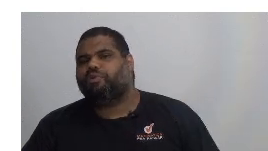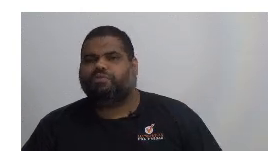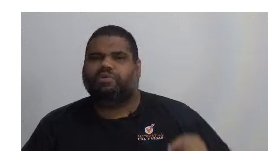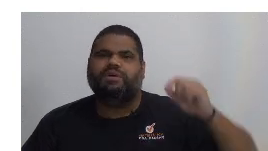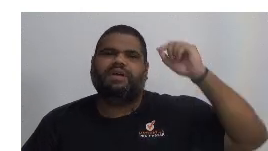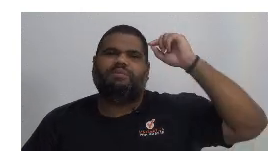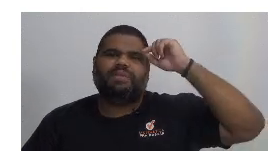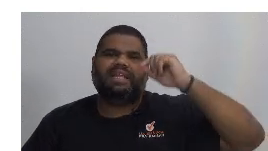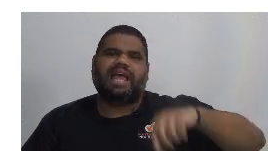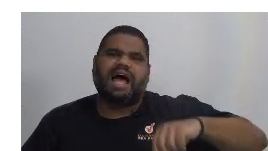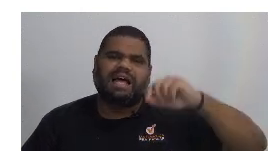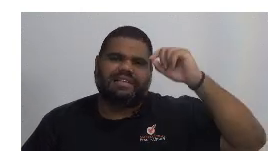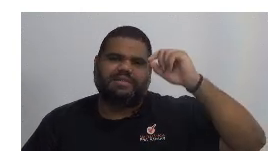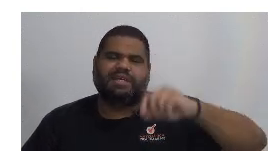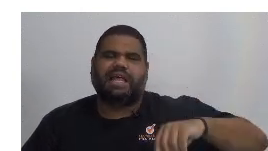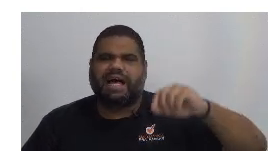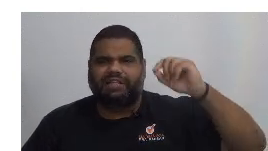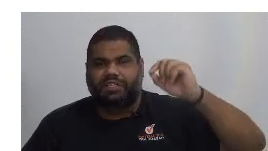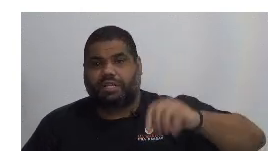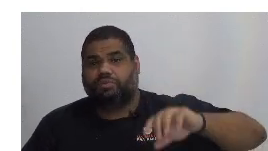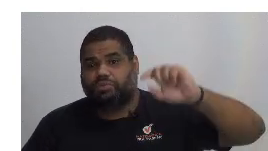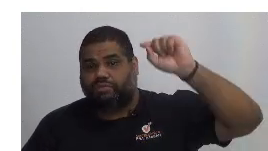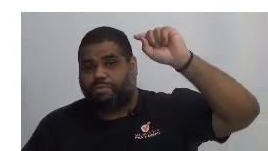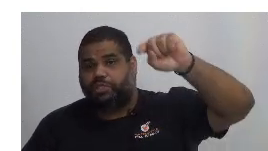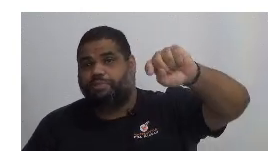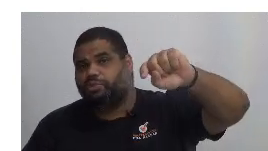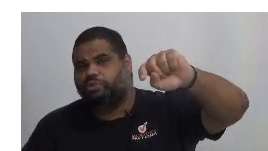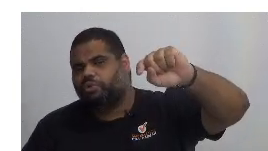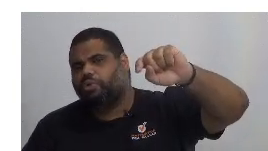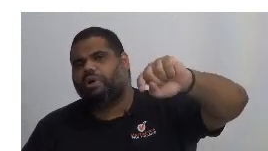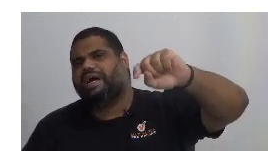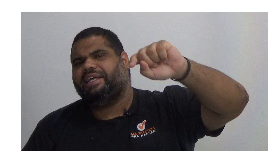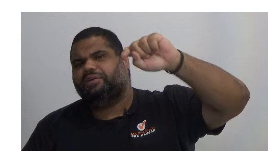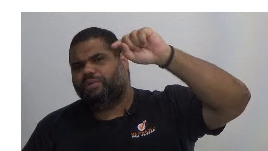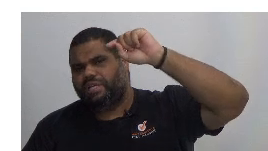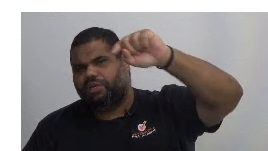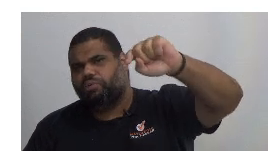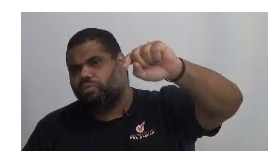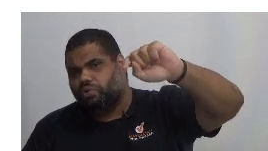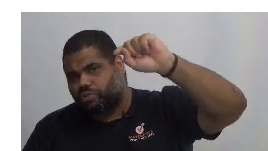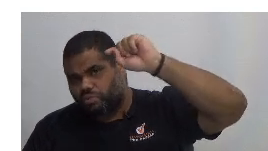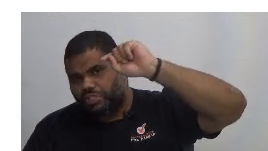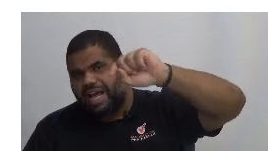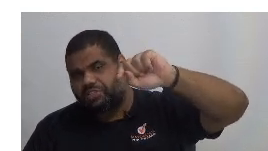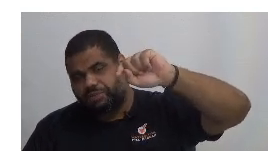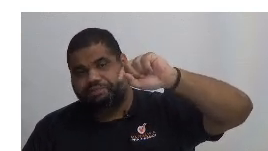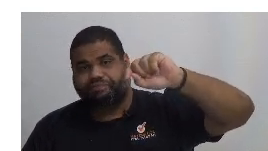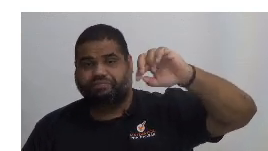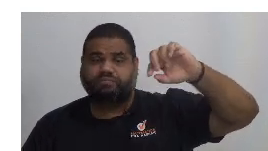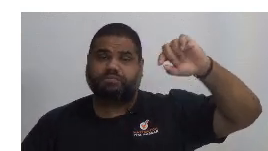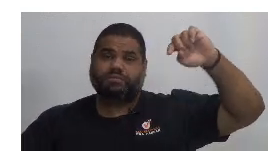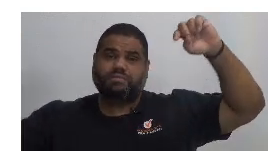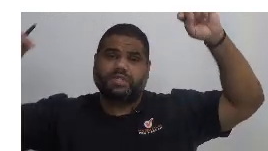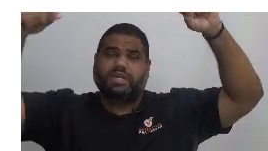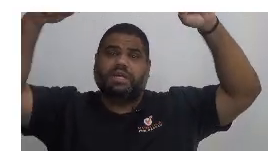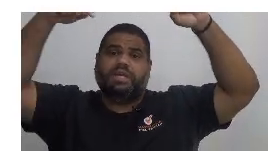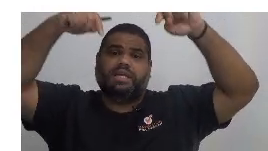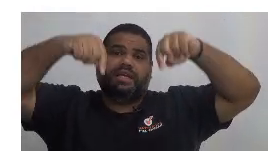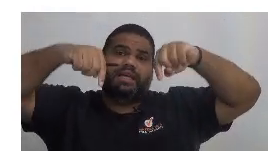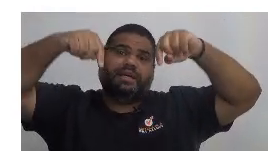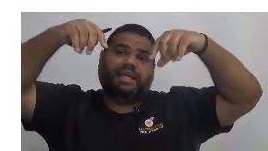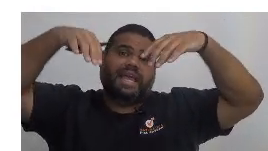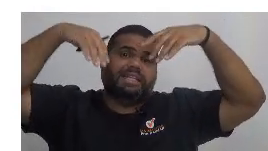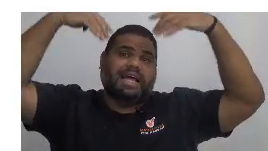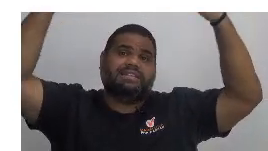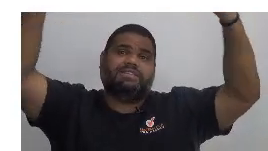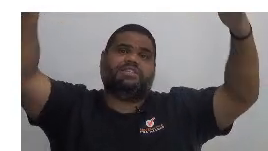que já aprovou milhares e milhares de alunos. Eu vou pedir para o Júnior colocar aí o link do curso no chat.